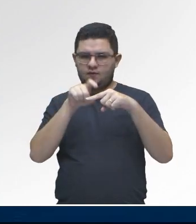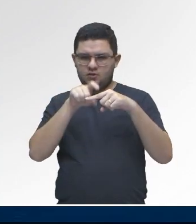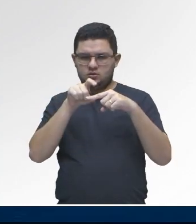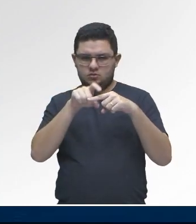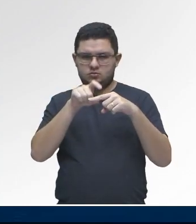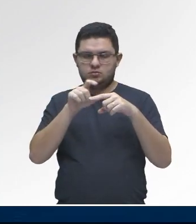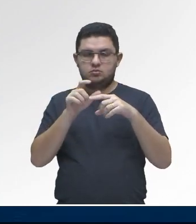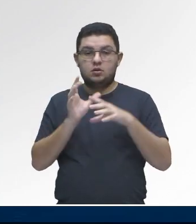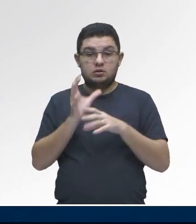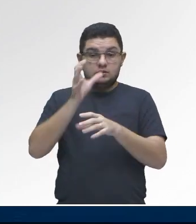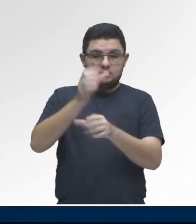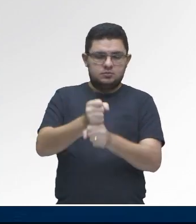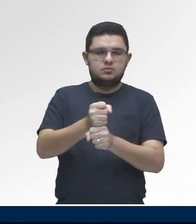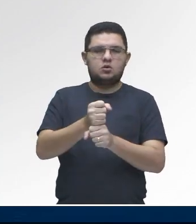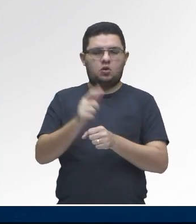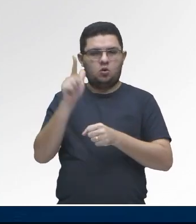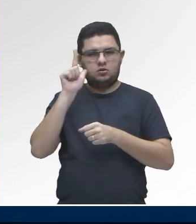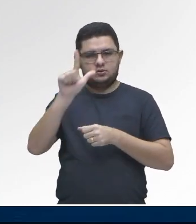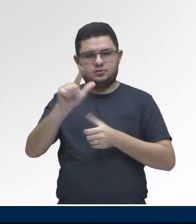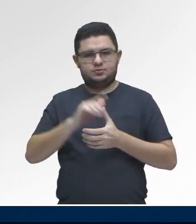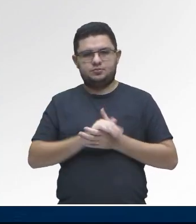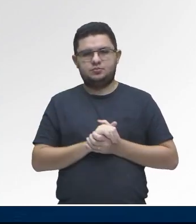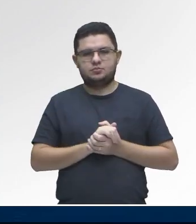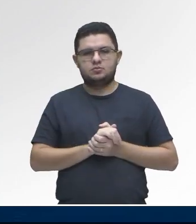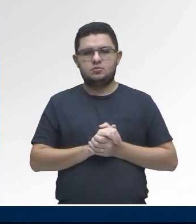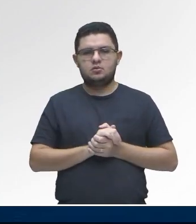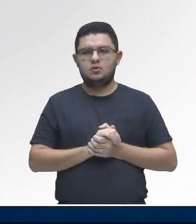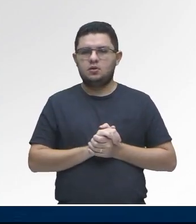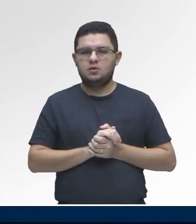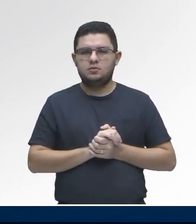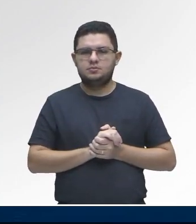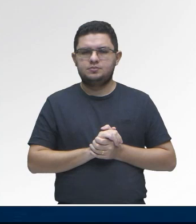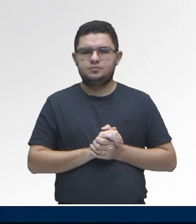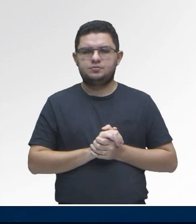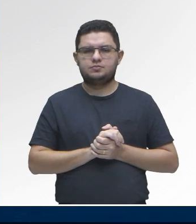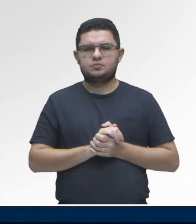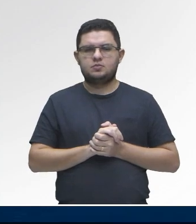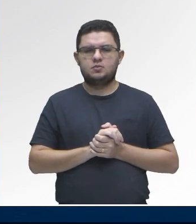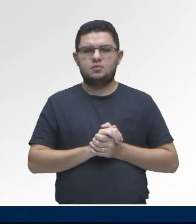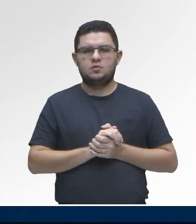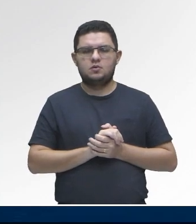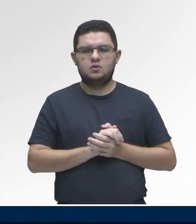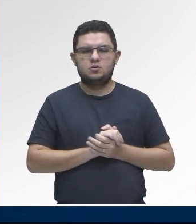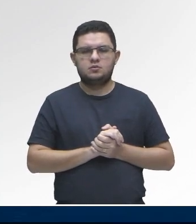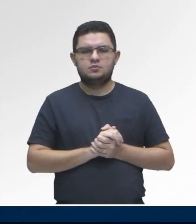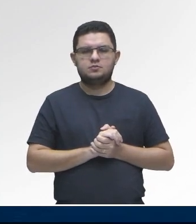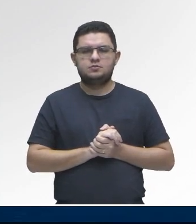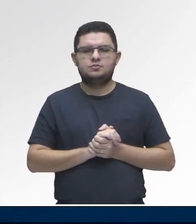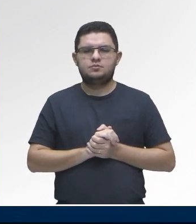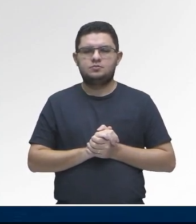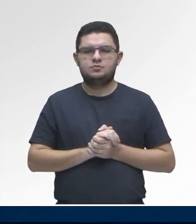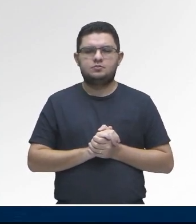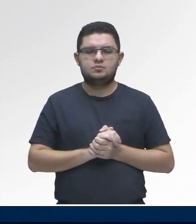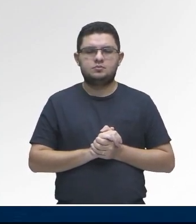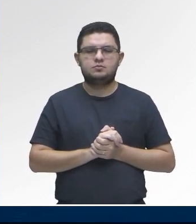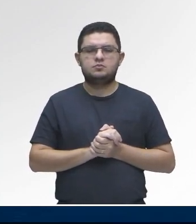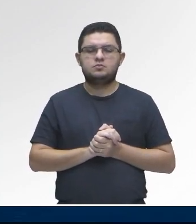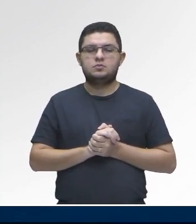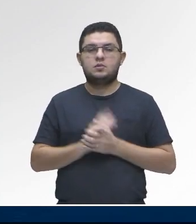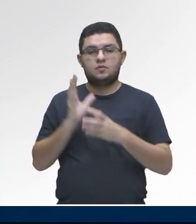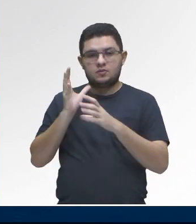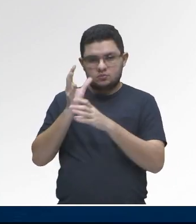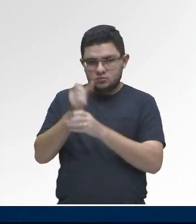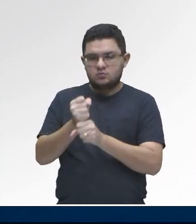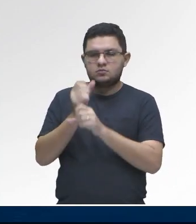2 e vai fatorando. Vai dar 882 por